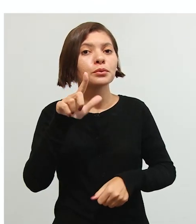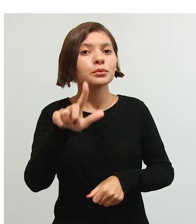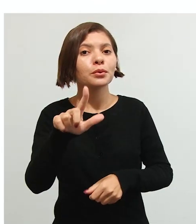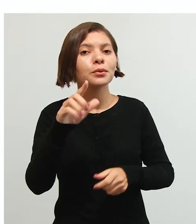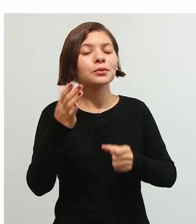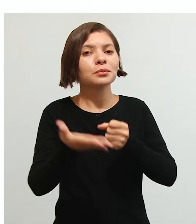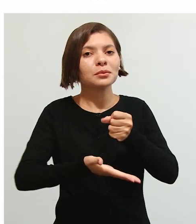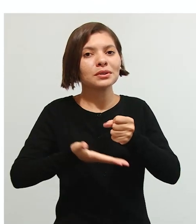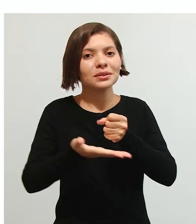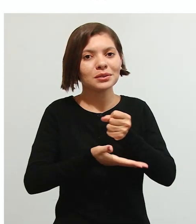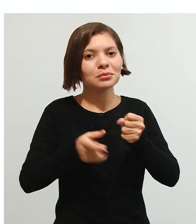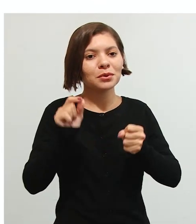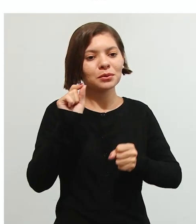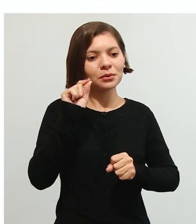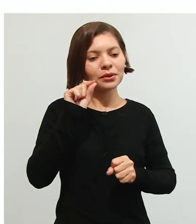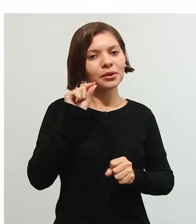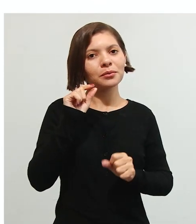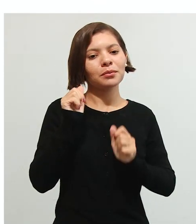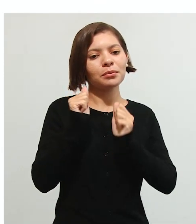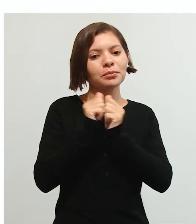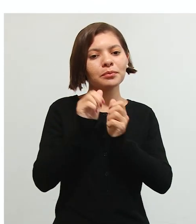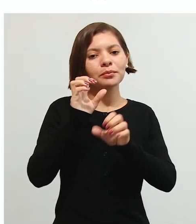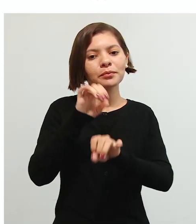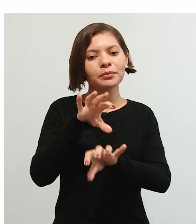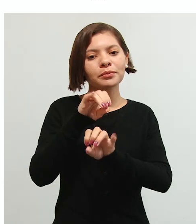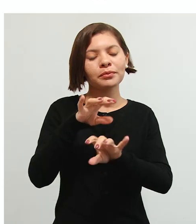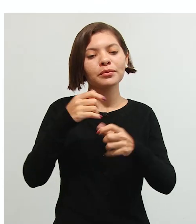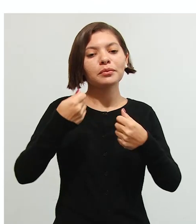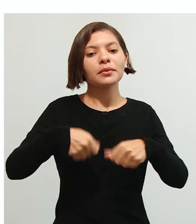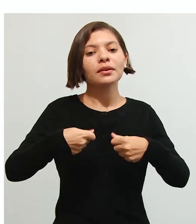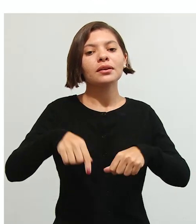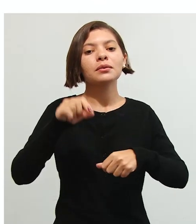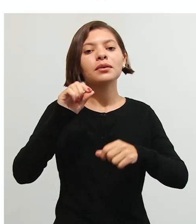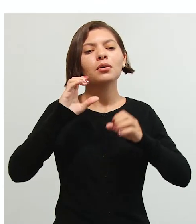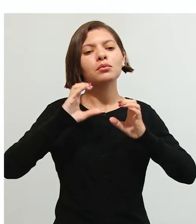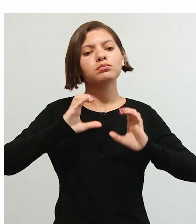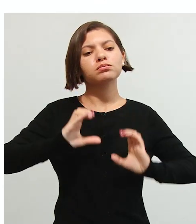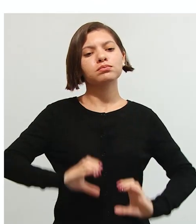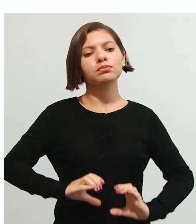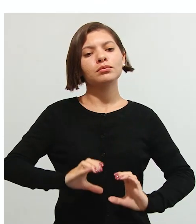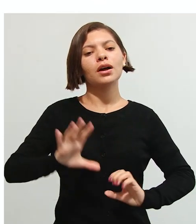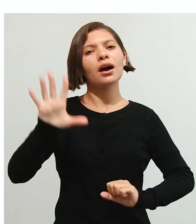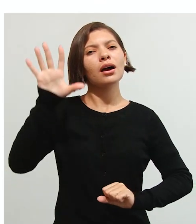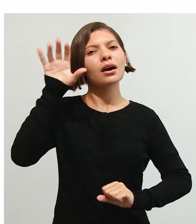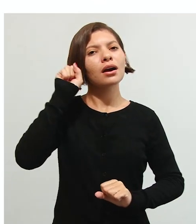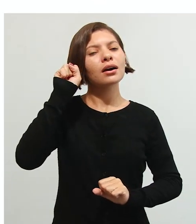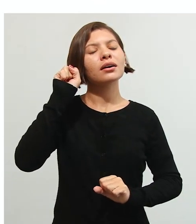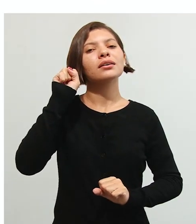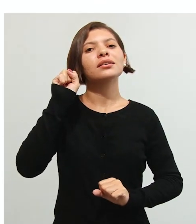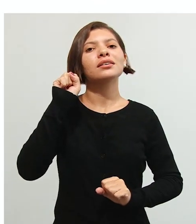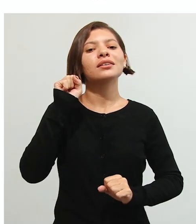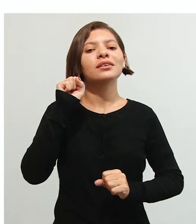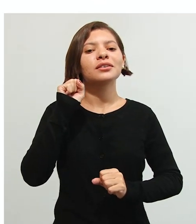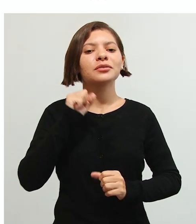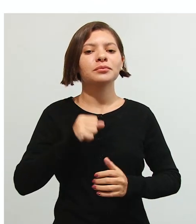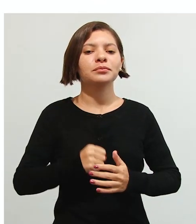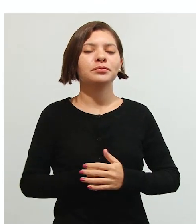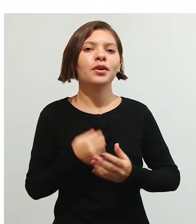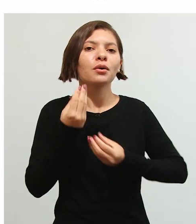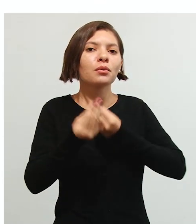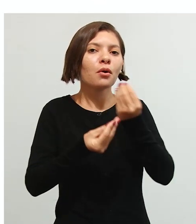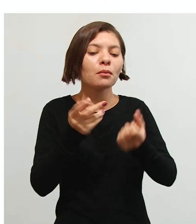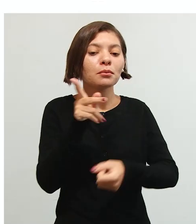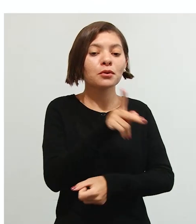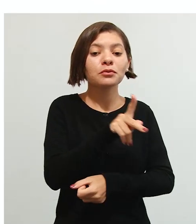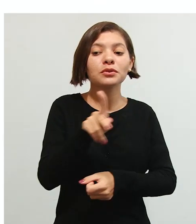princípio já que participamos dessa educação, precisamos ter um comportamento ativo de escuta. E esse